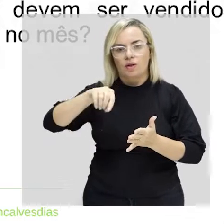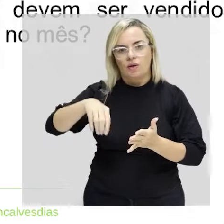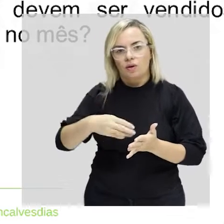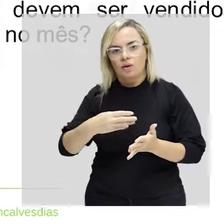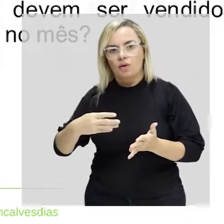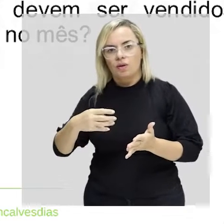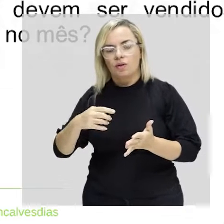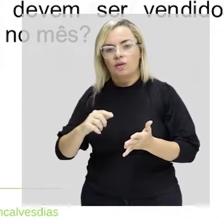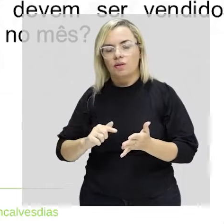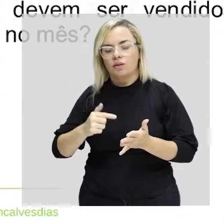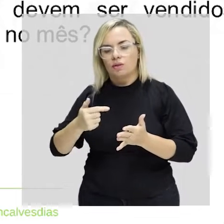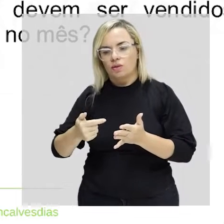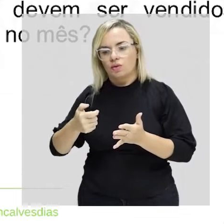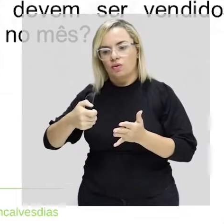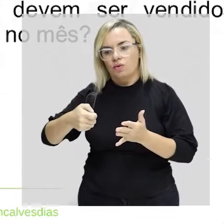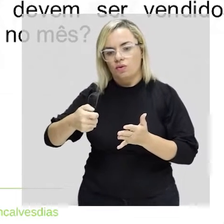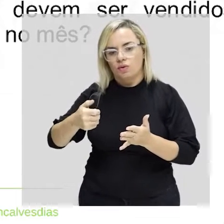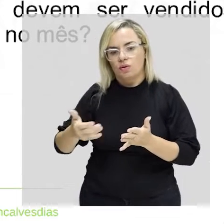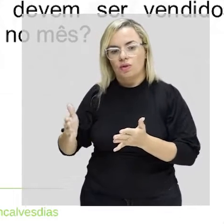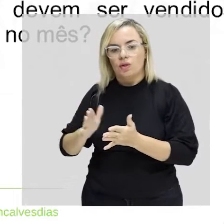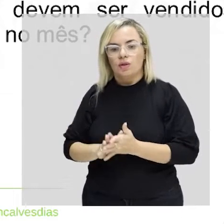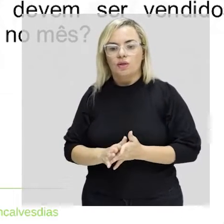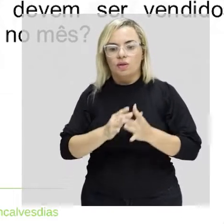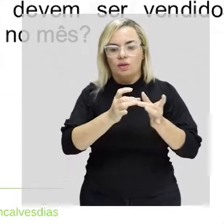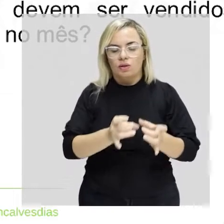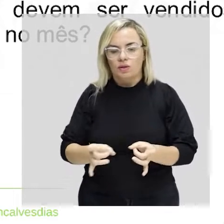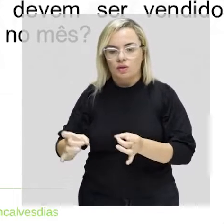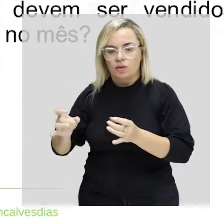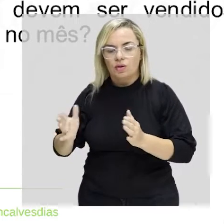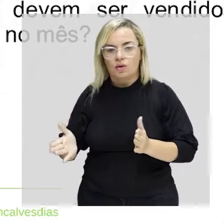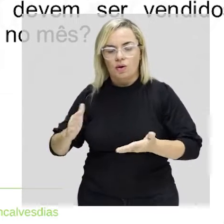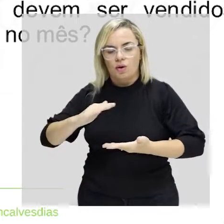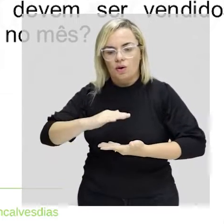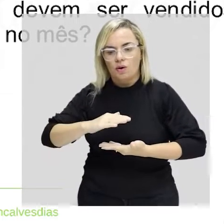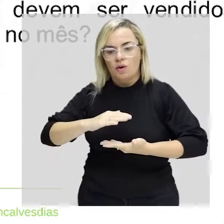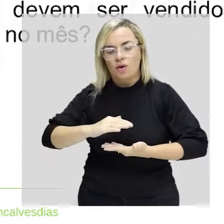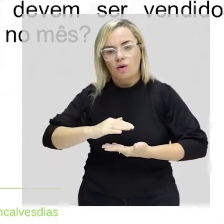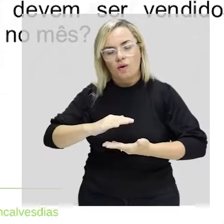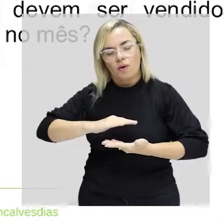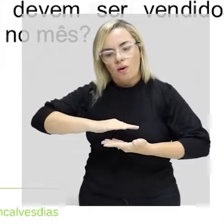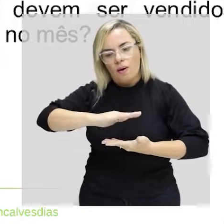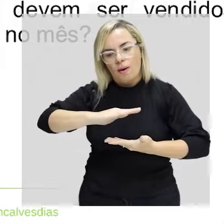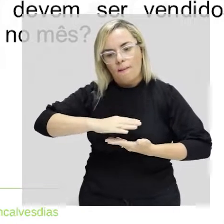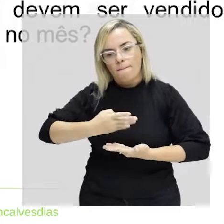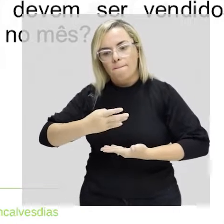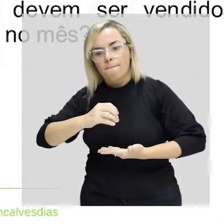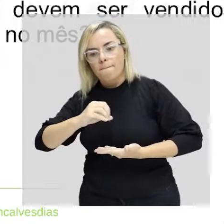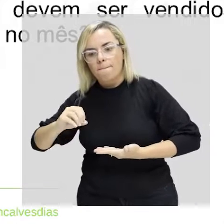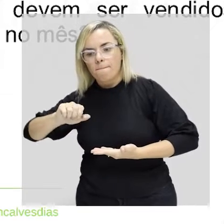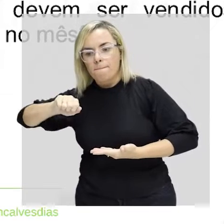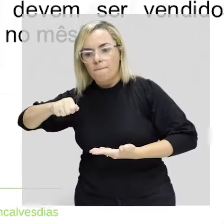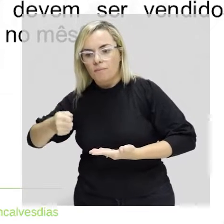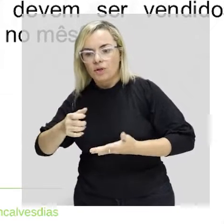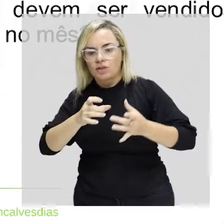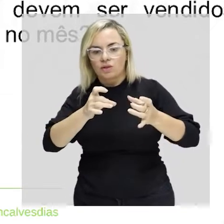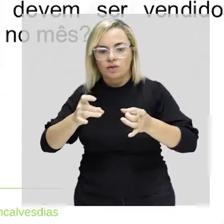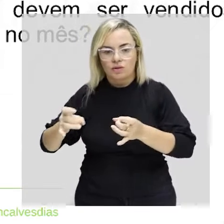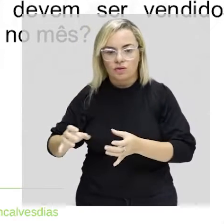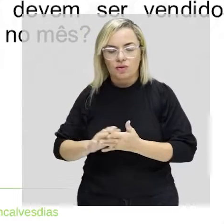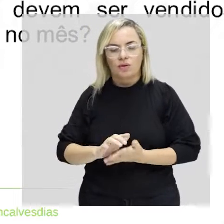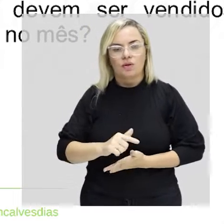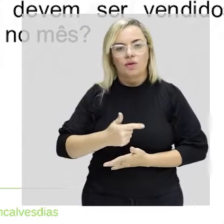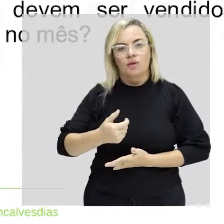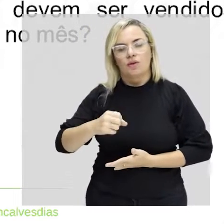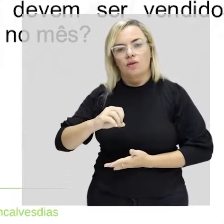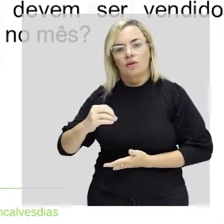são comercializados em pacotes com 400 chaveiros, que são vendidos por R$ 280.